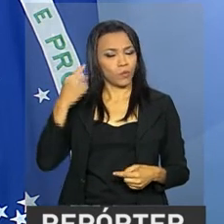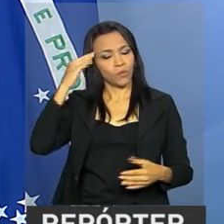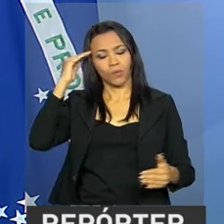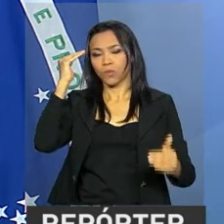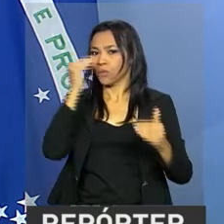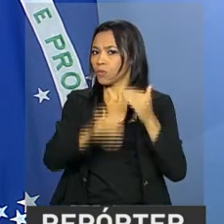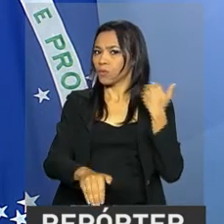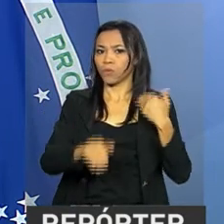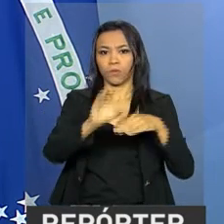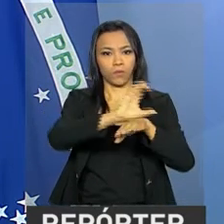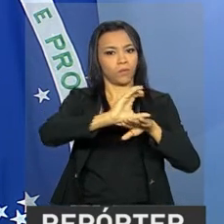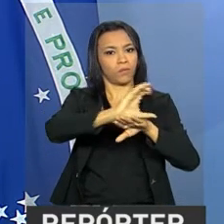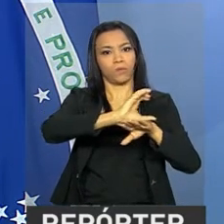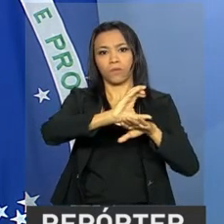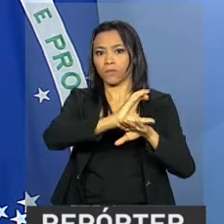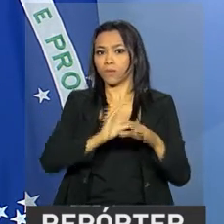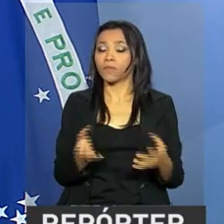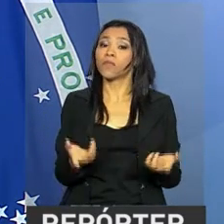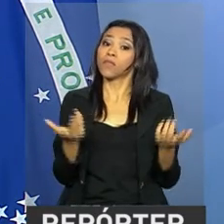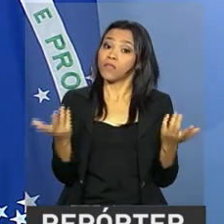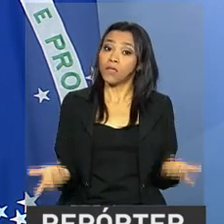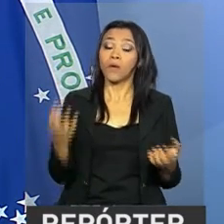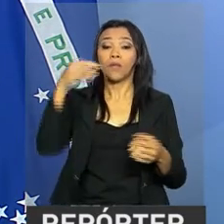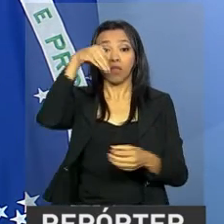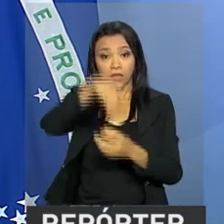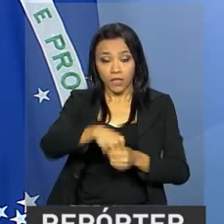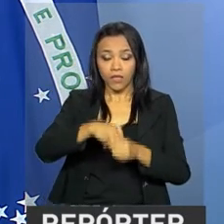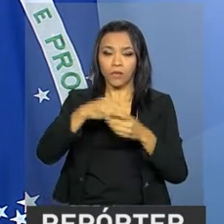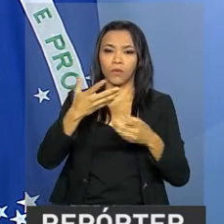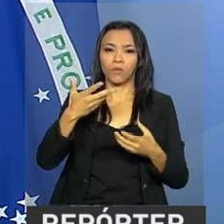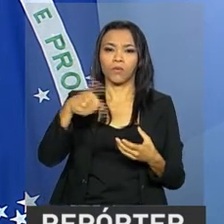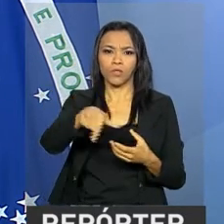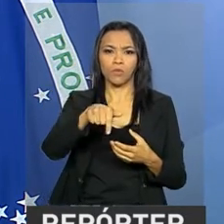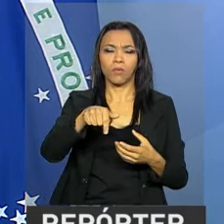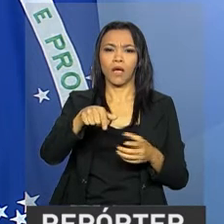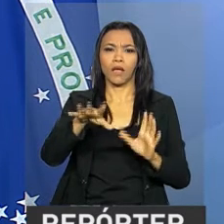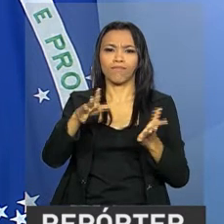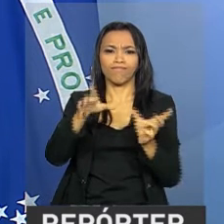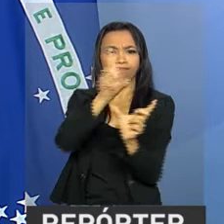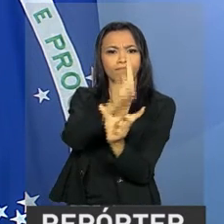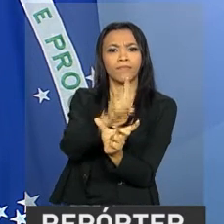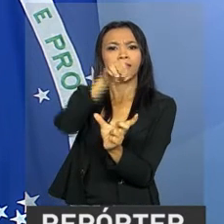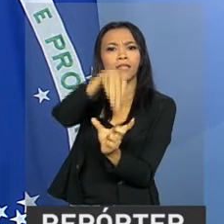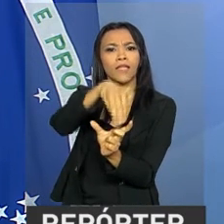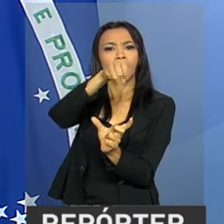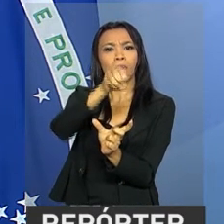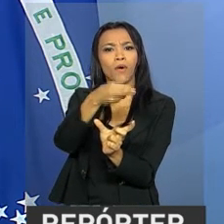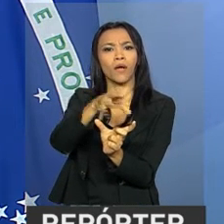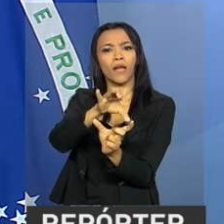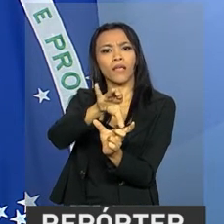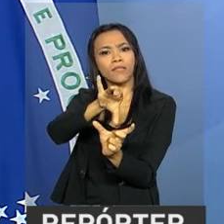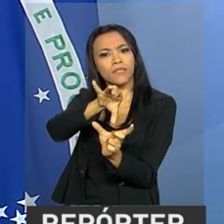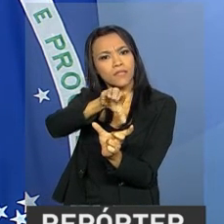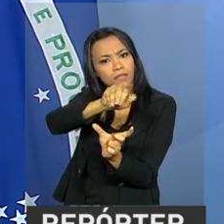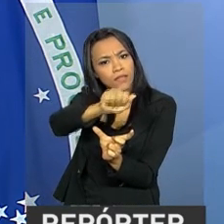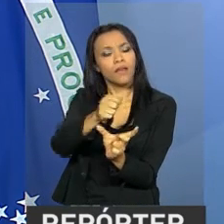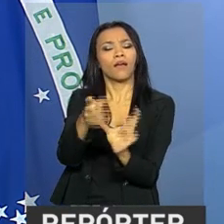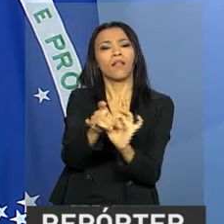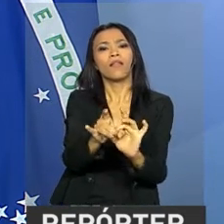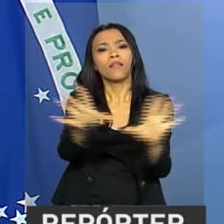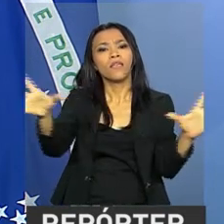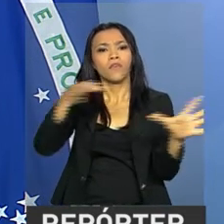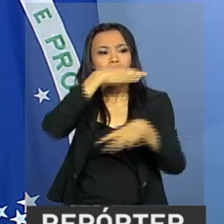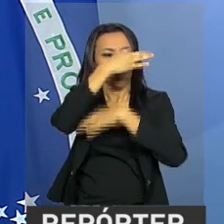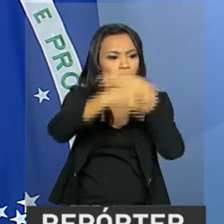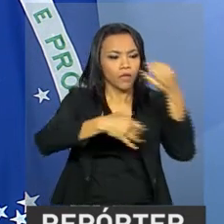em uma democracia o valor a ser preservado é o do respeito à livre expressão e da busca de